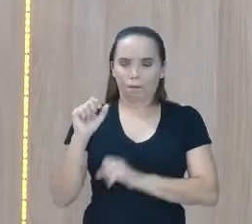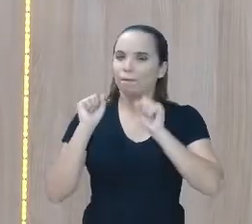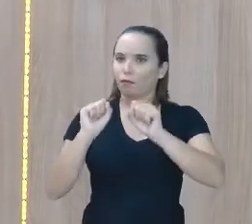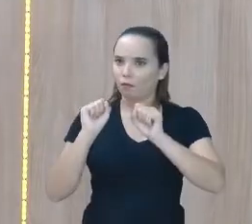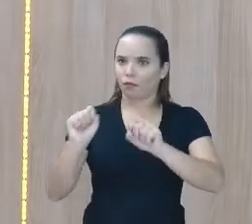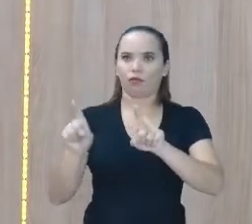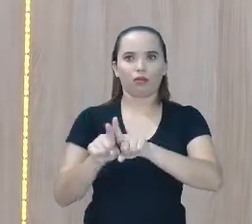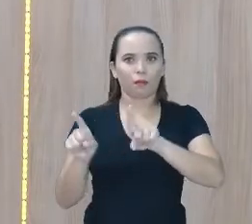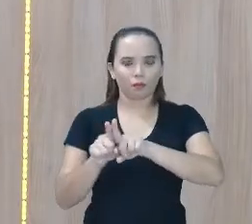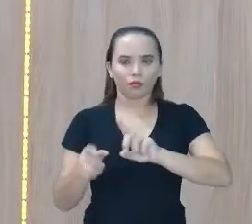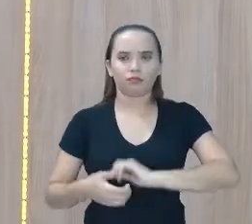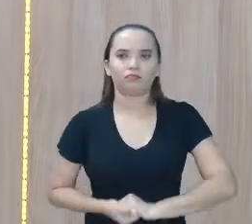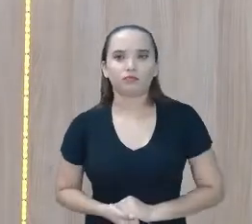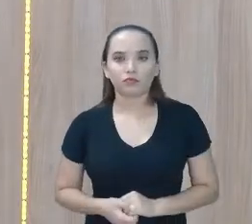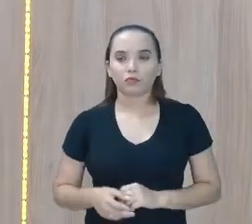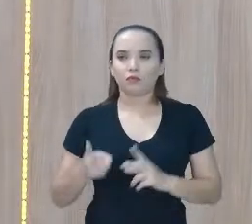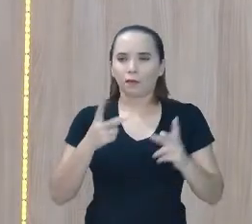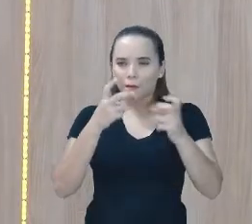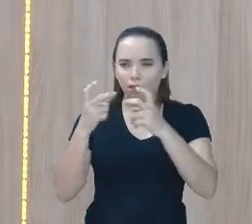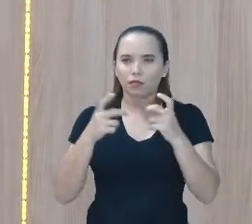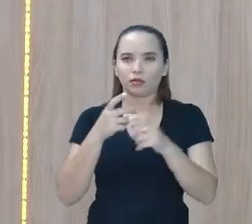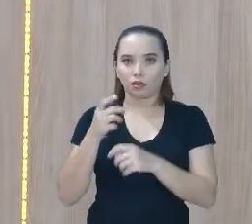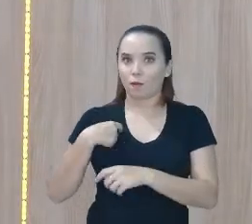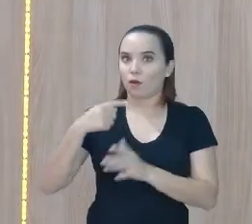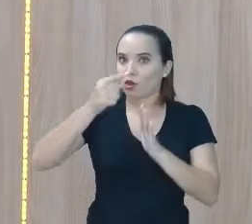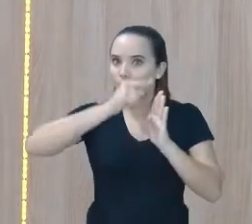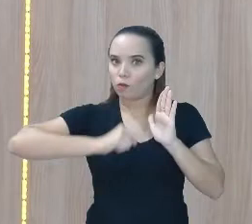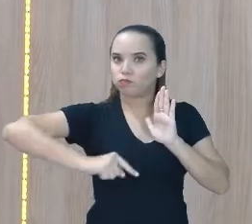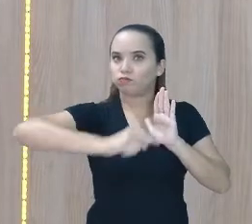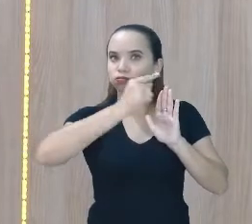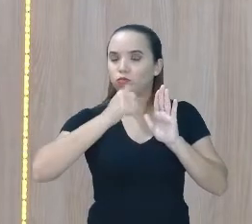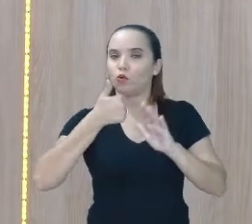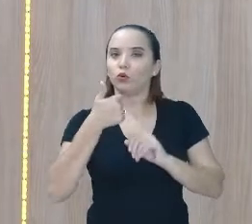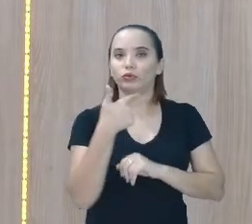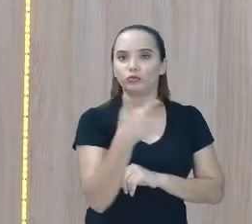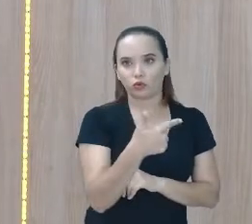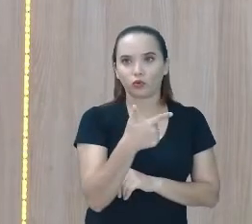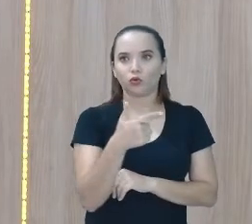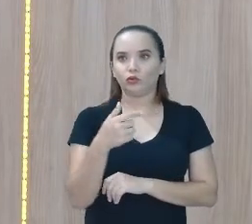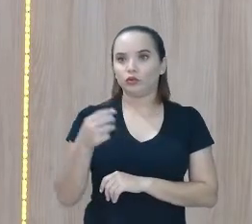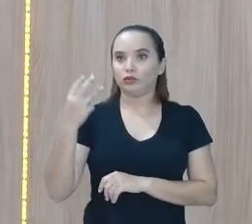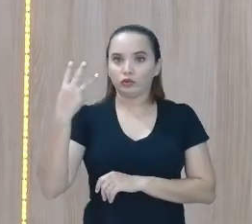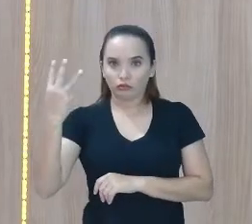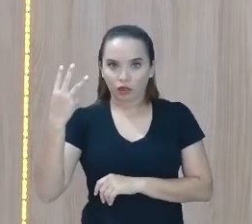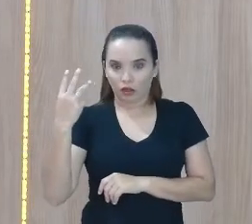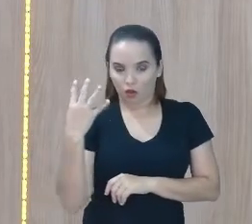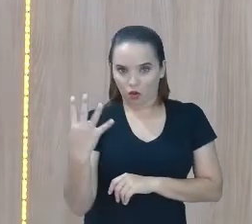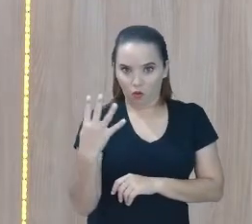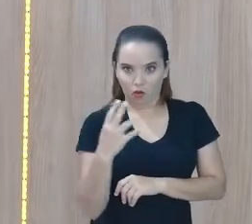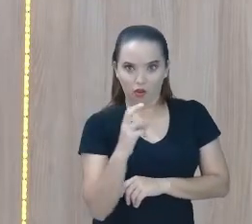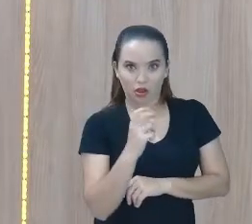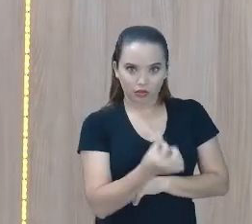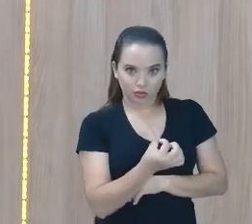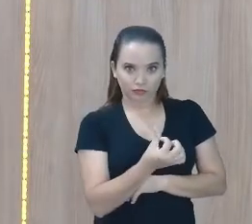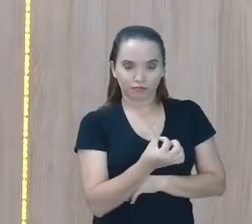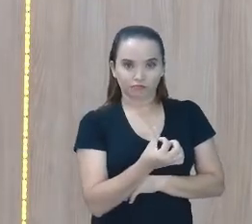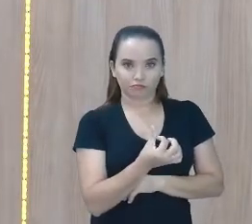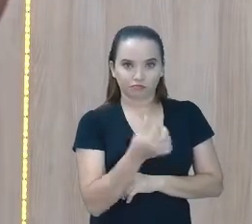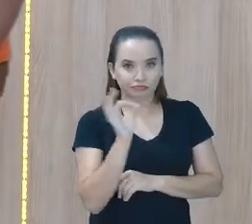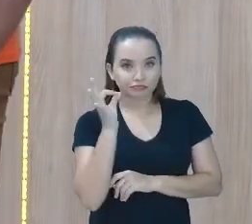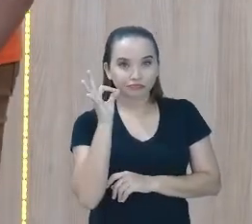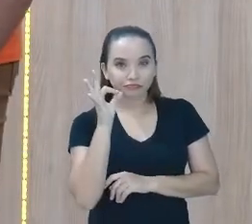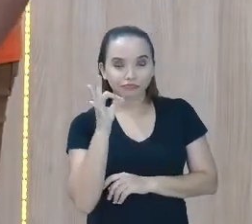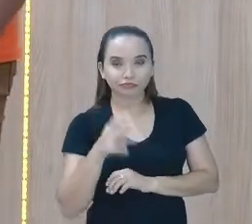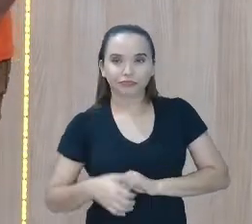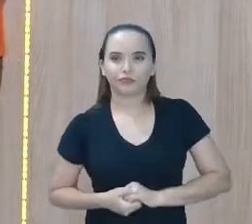valores aqui também. Pode notar que eu circulei aqui os 12, né? Que é múltiplo de 3, múltiplo de 4 e múltiplo de